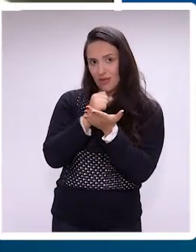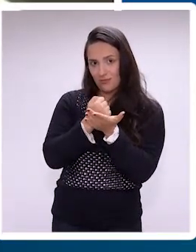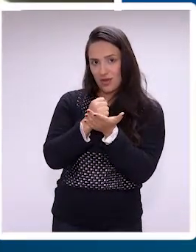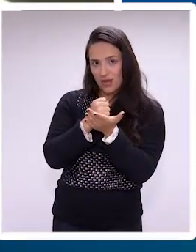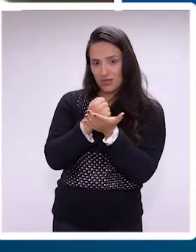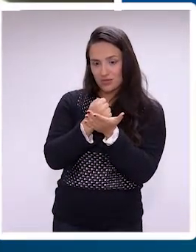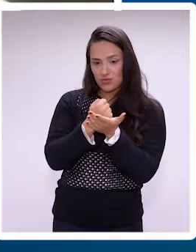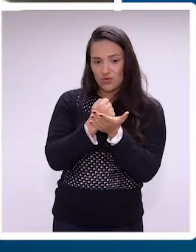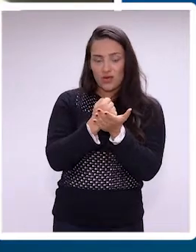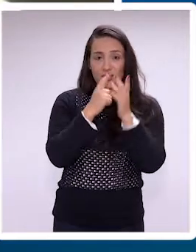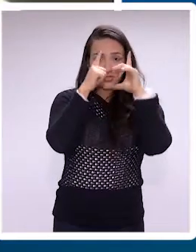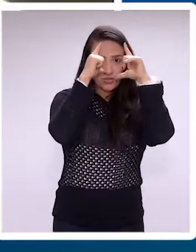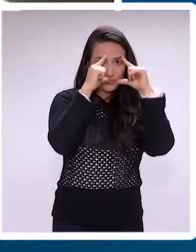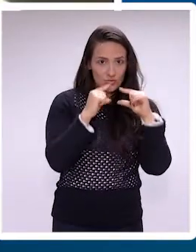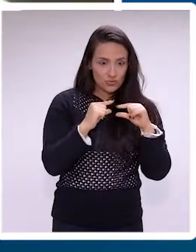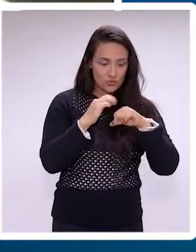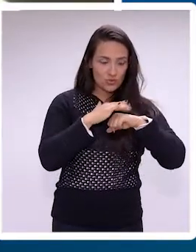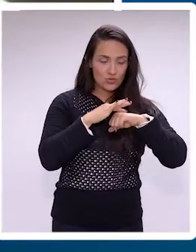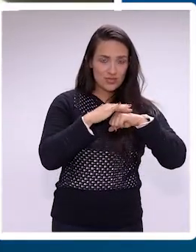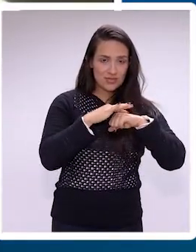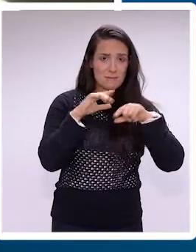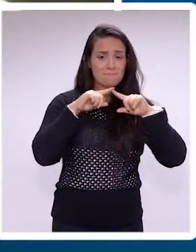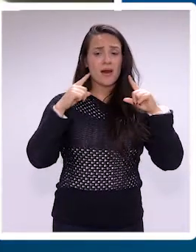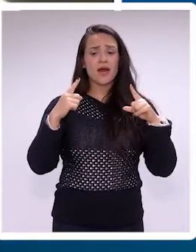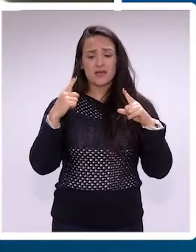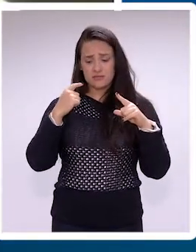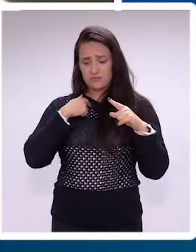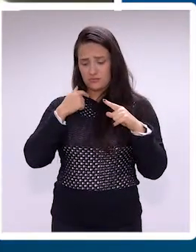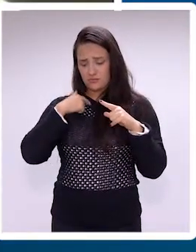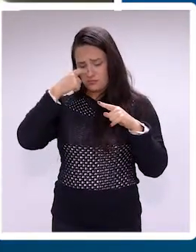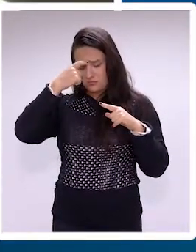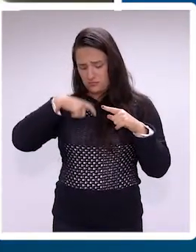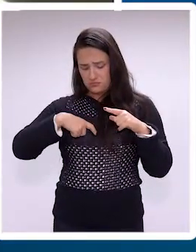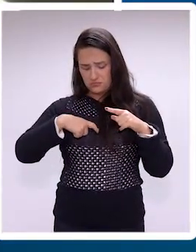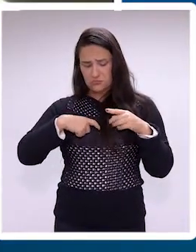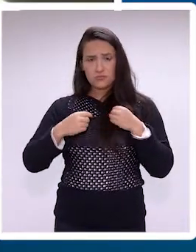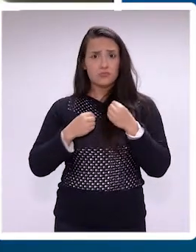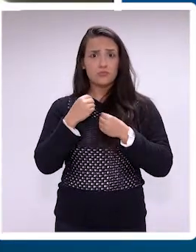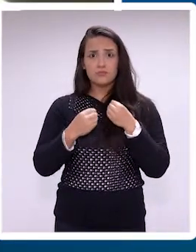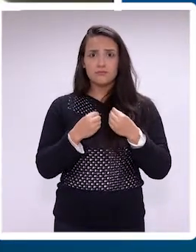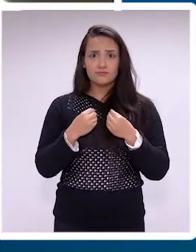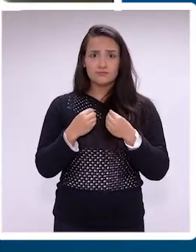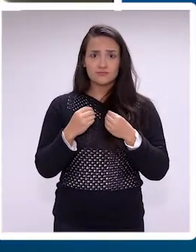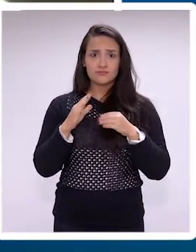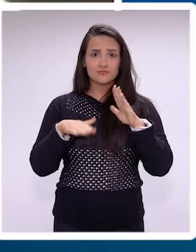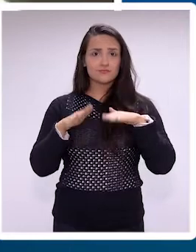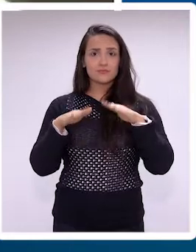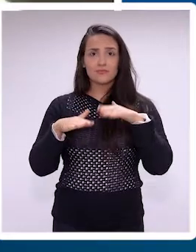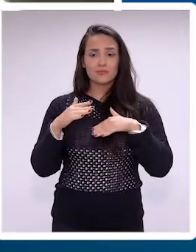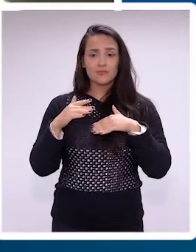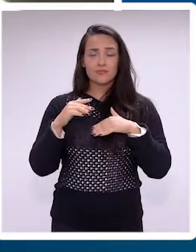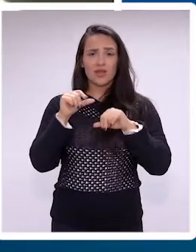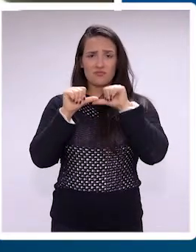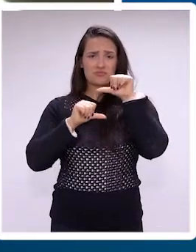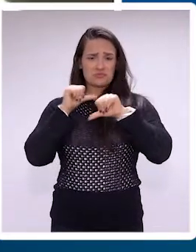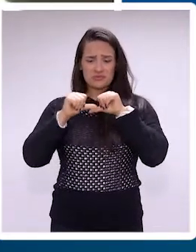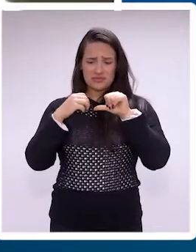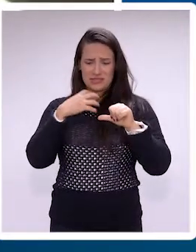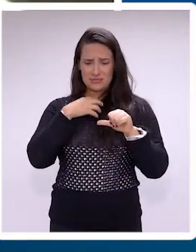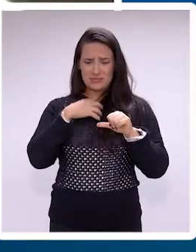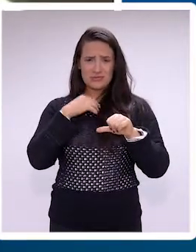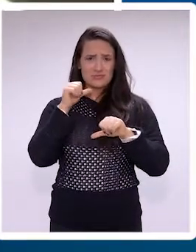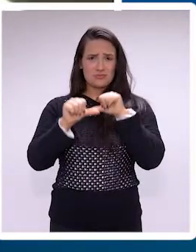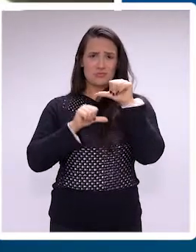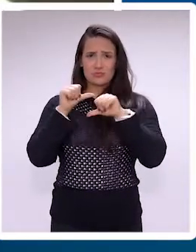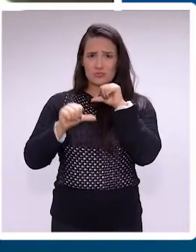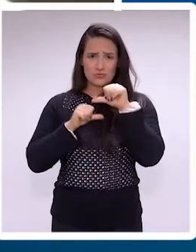a pessoa. E por causa da doença, as pessoas apresentam modificações, apresentam sofrimentos,